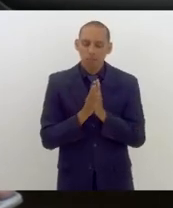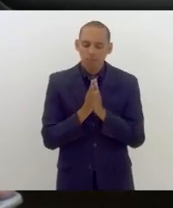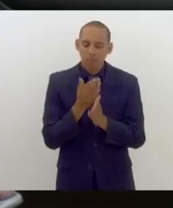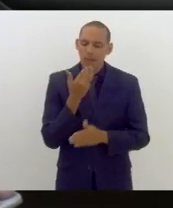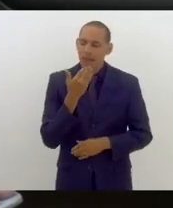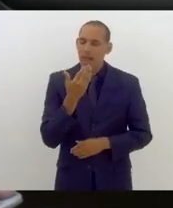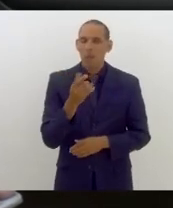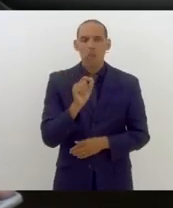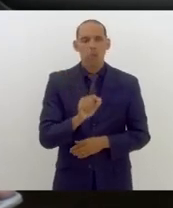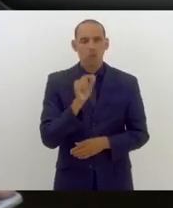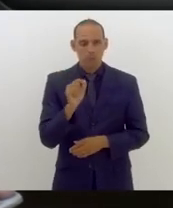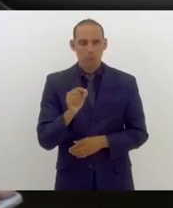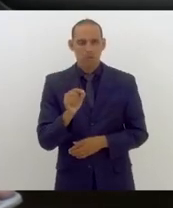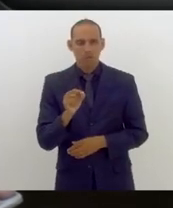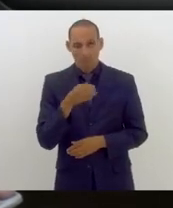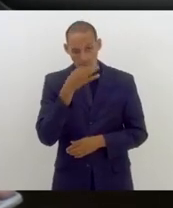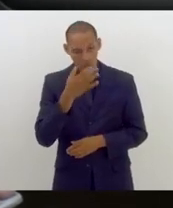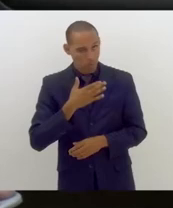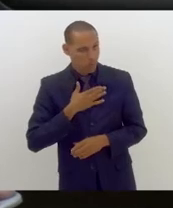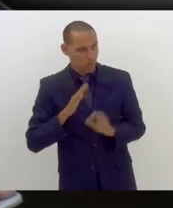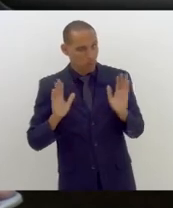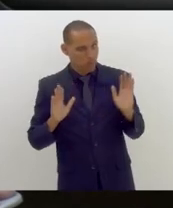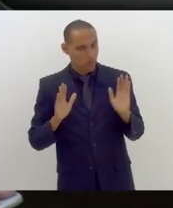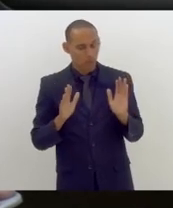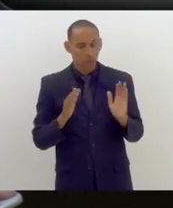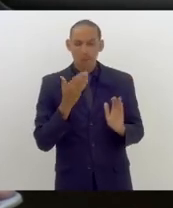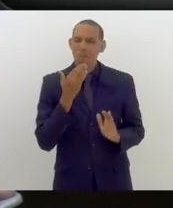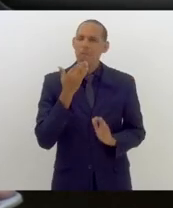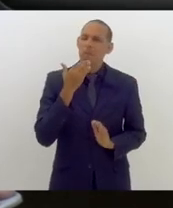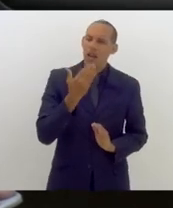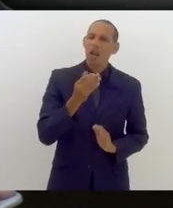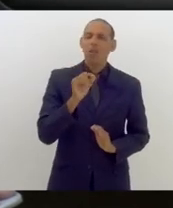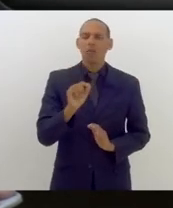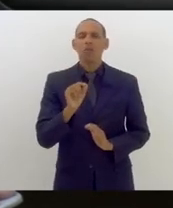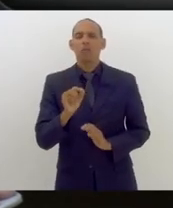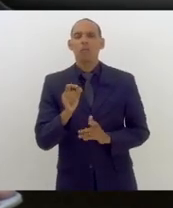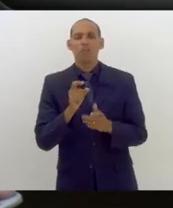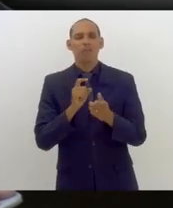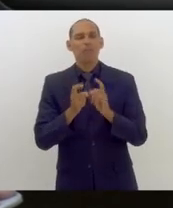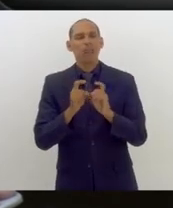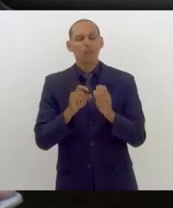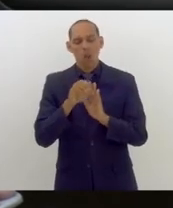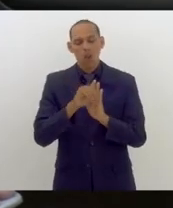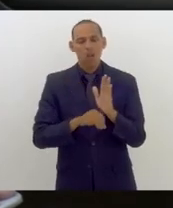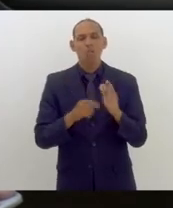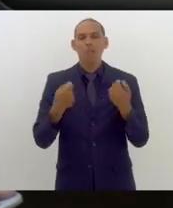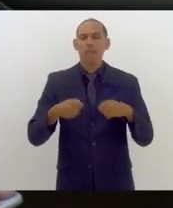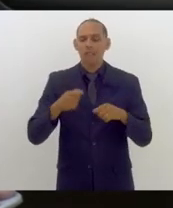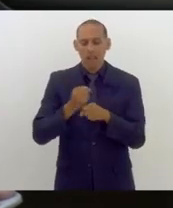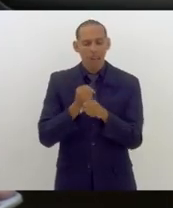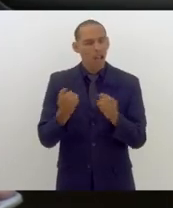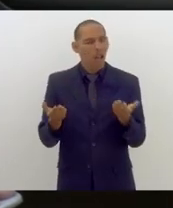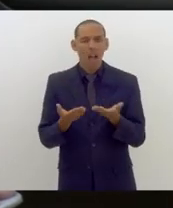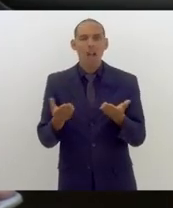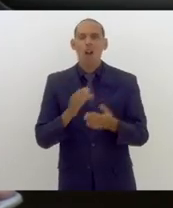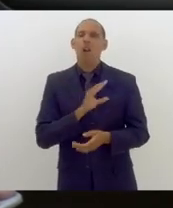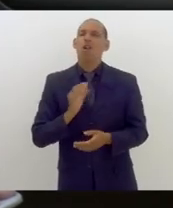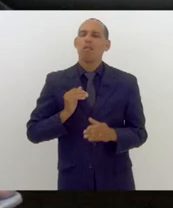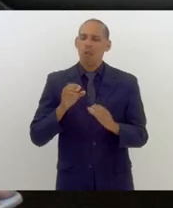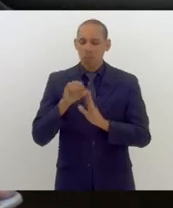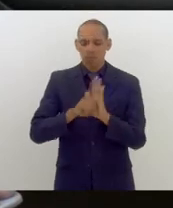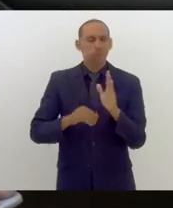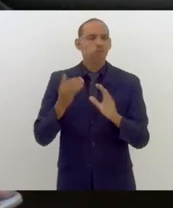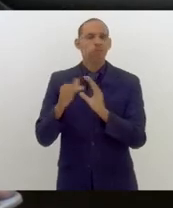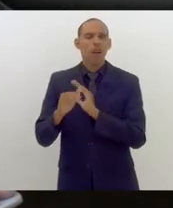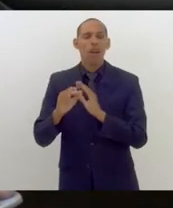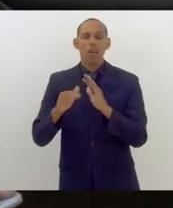a minha opinião me desculpe a minha opinião eu acho que tem que ser oficiada esse pela posição tá